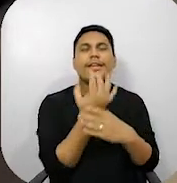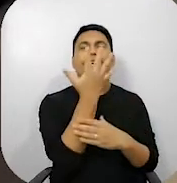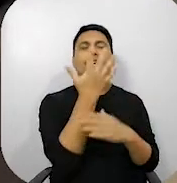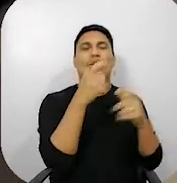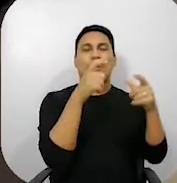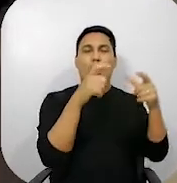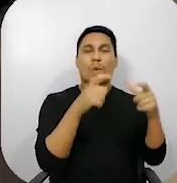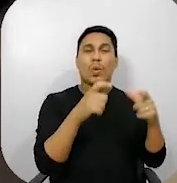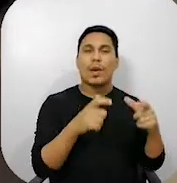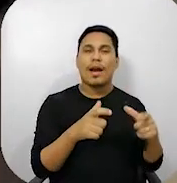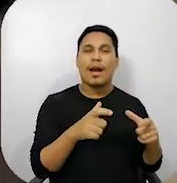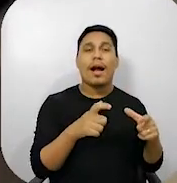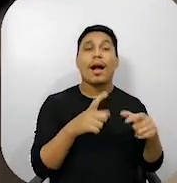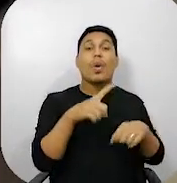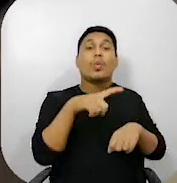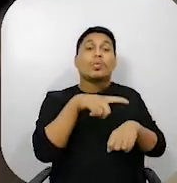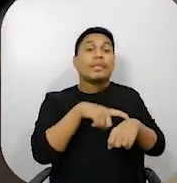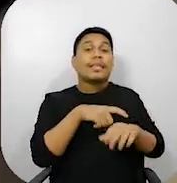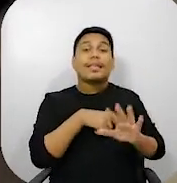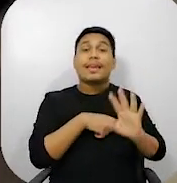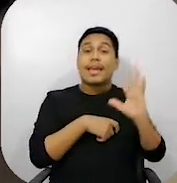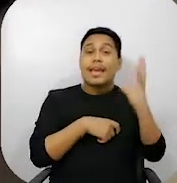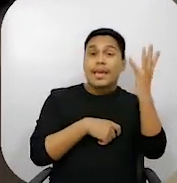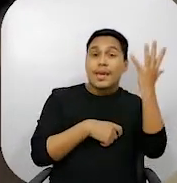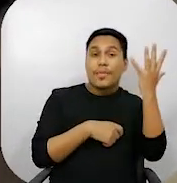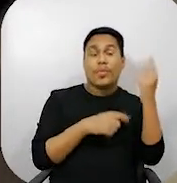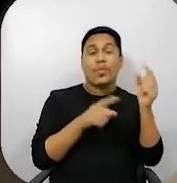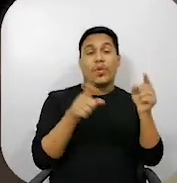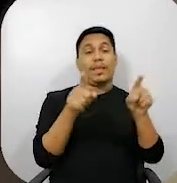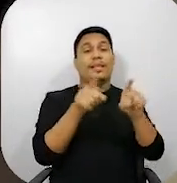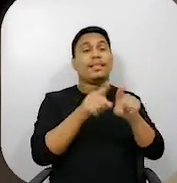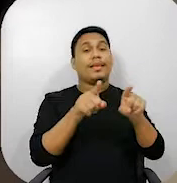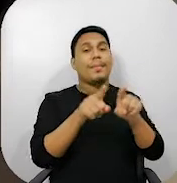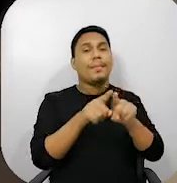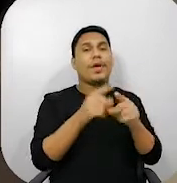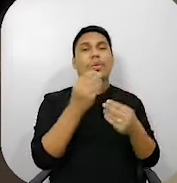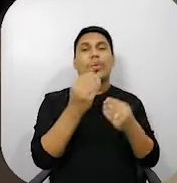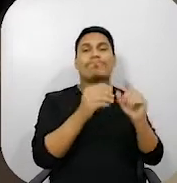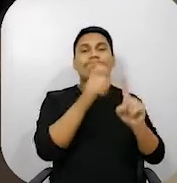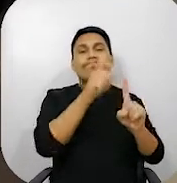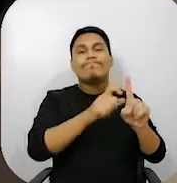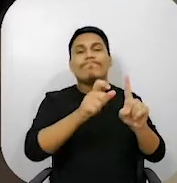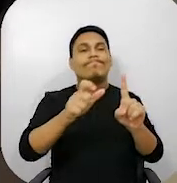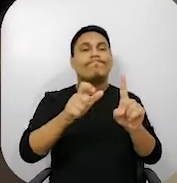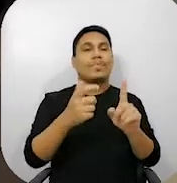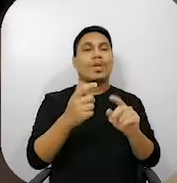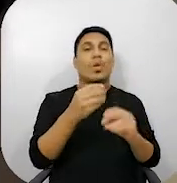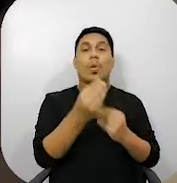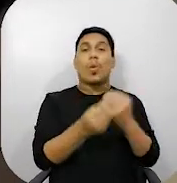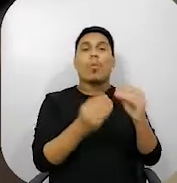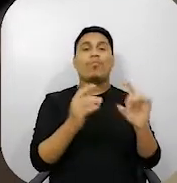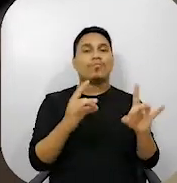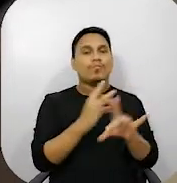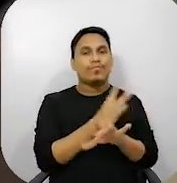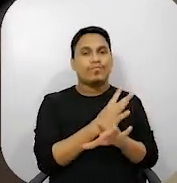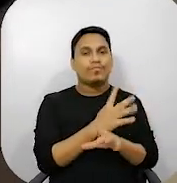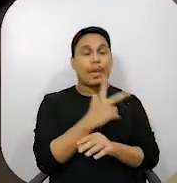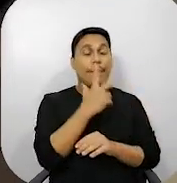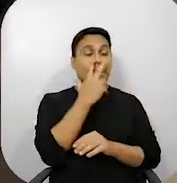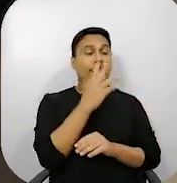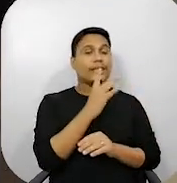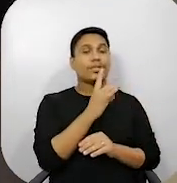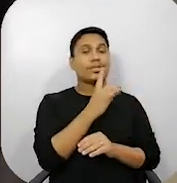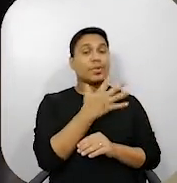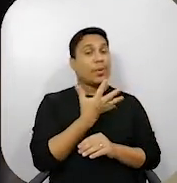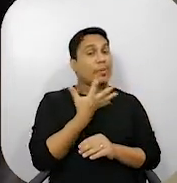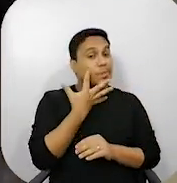o tempo que você vai escrever os personagens o desfecho tá entendendo Então você tem que lidar você é um observador Às